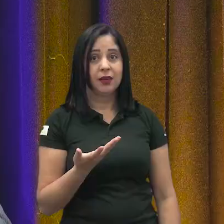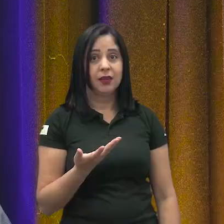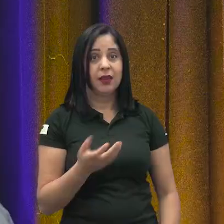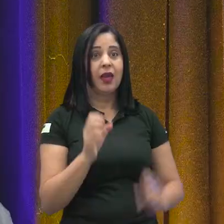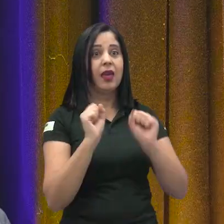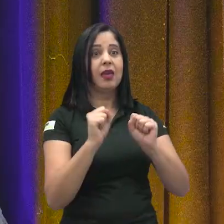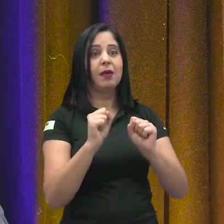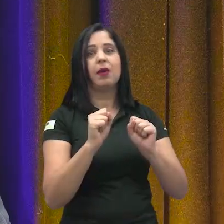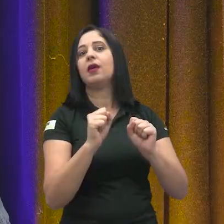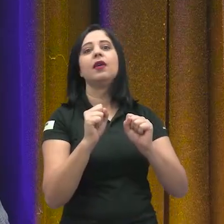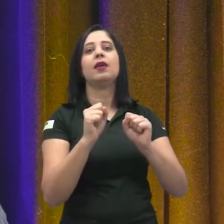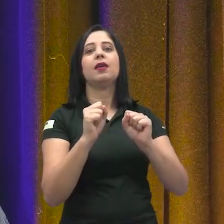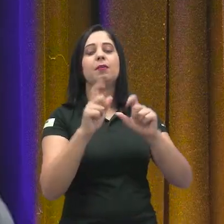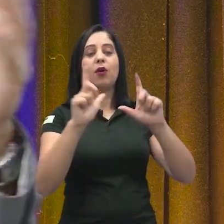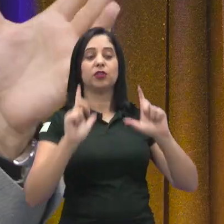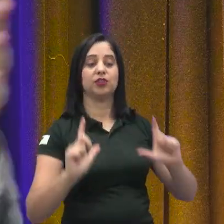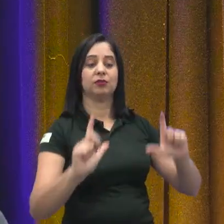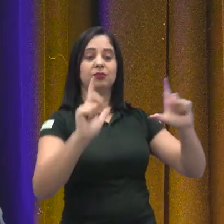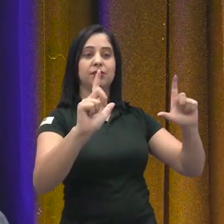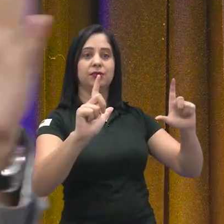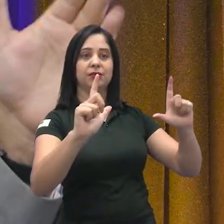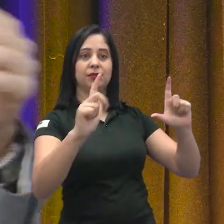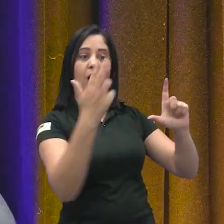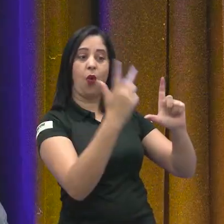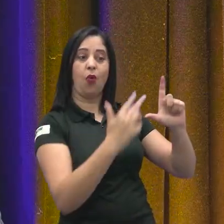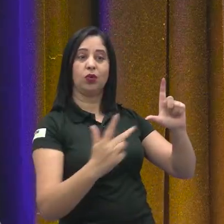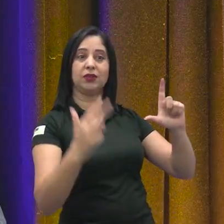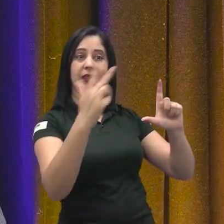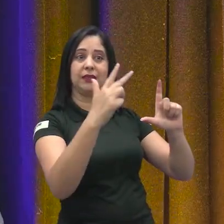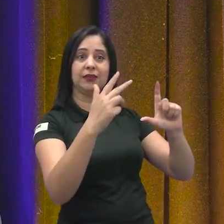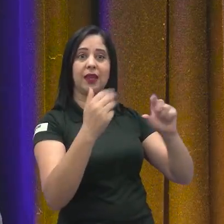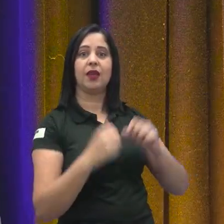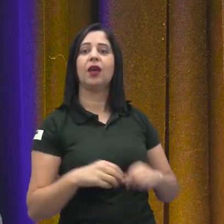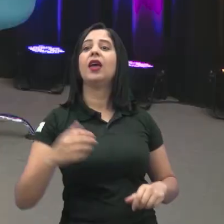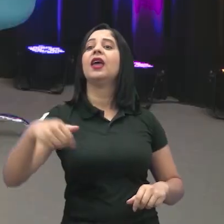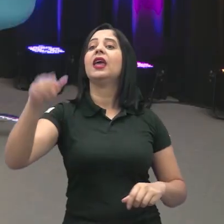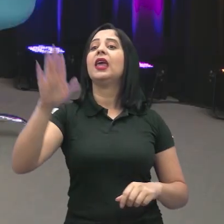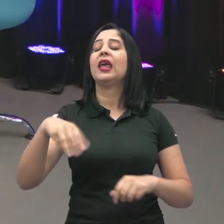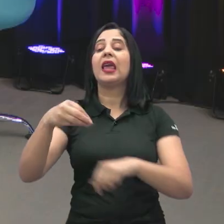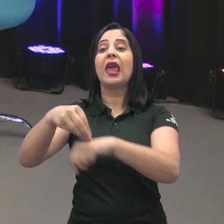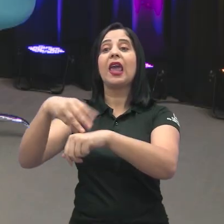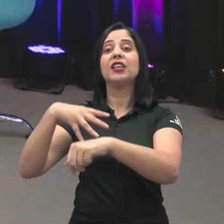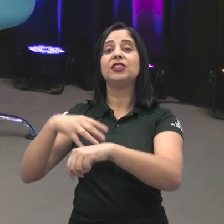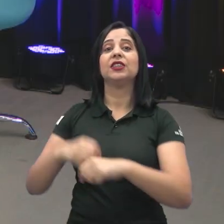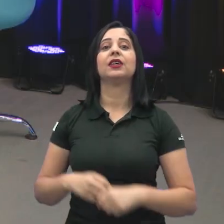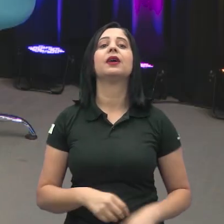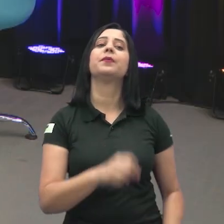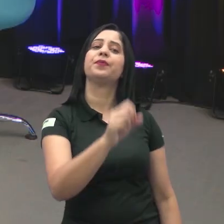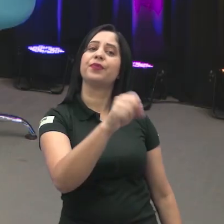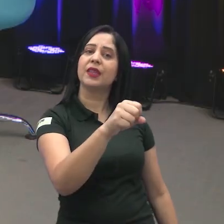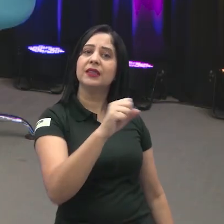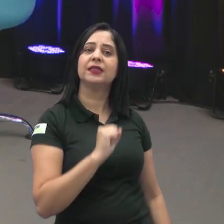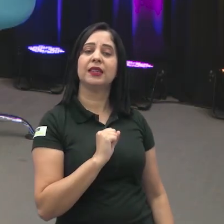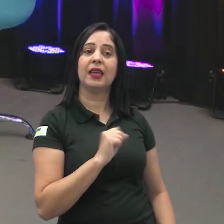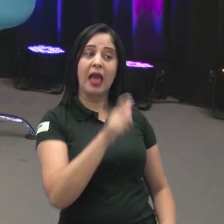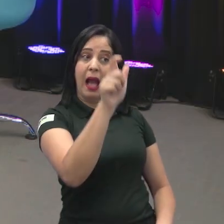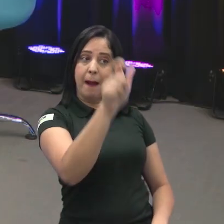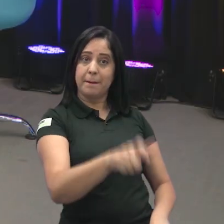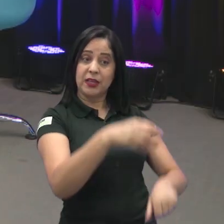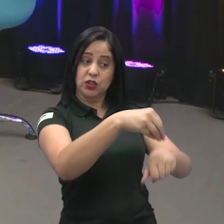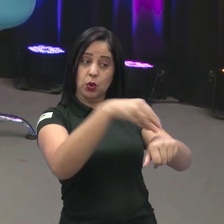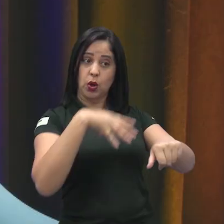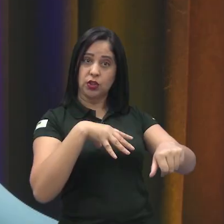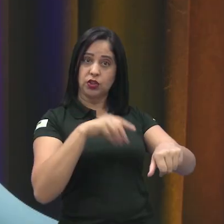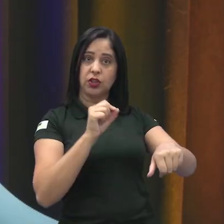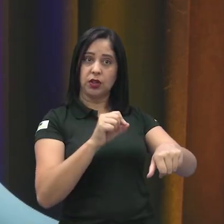pode colocar o logo do cliente na lona e fazer um marketing indireto. E quem deu essa sugestão foi quem estava dentro do processo. Quem estava na doca lá vendo talvez isso.